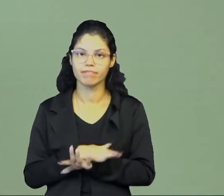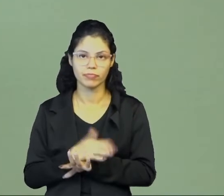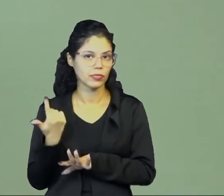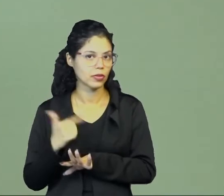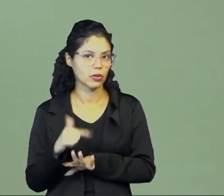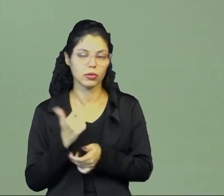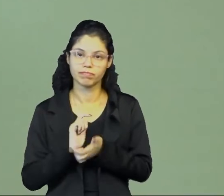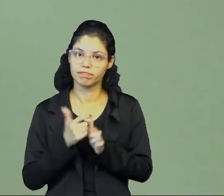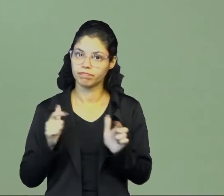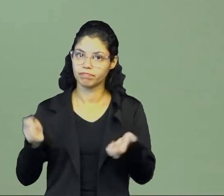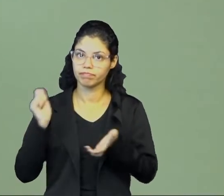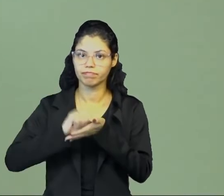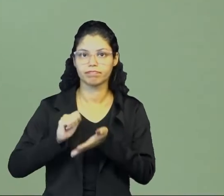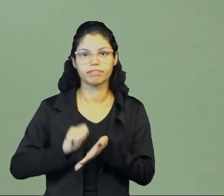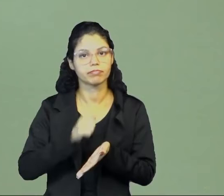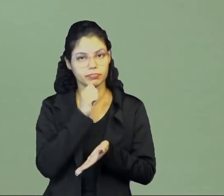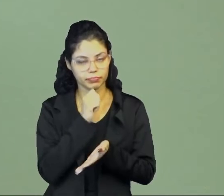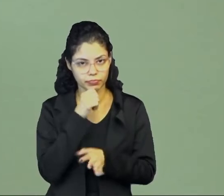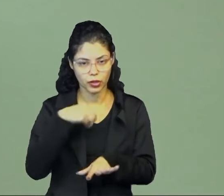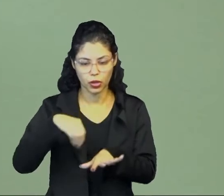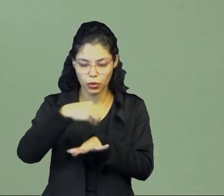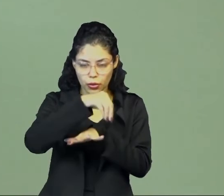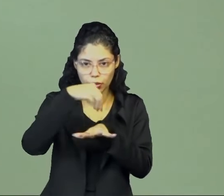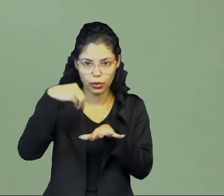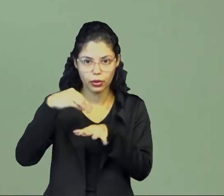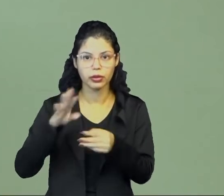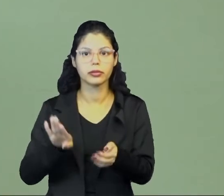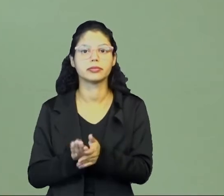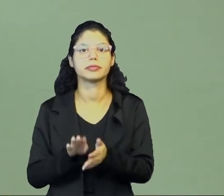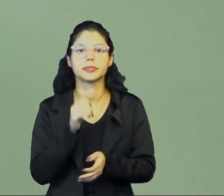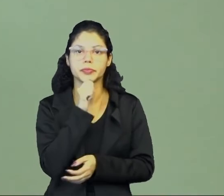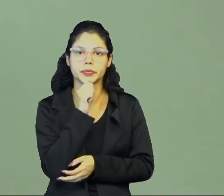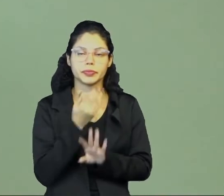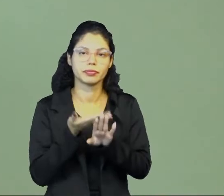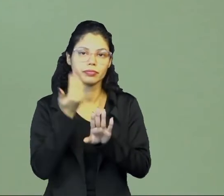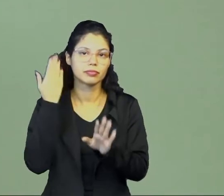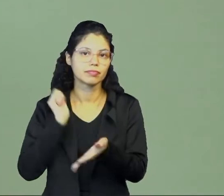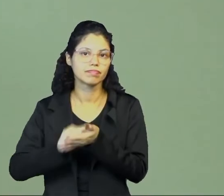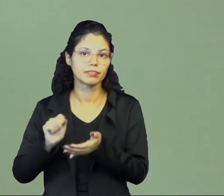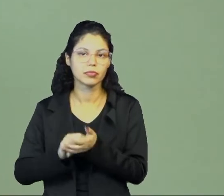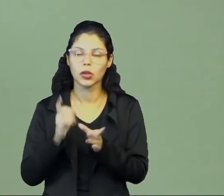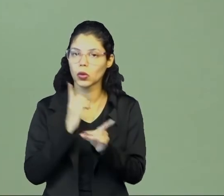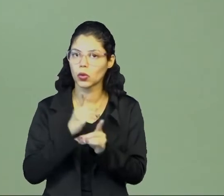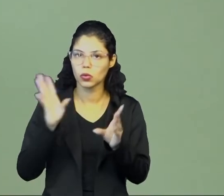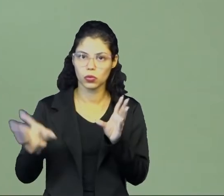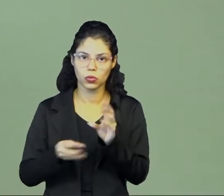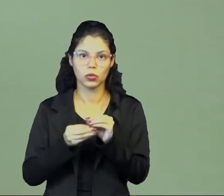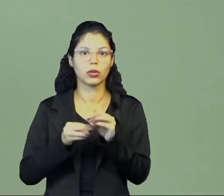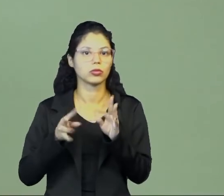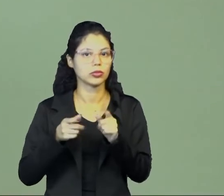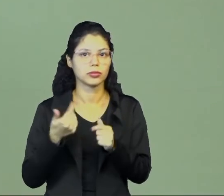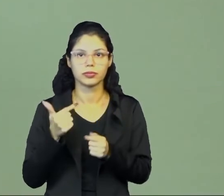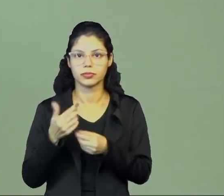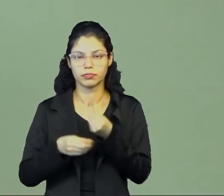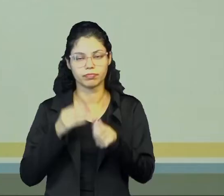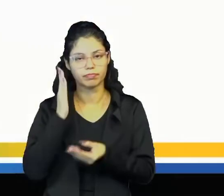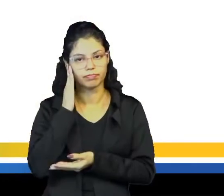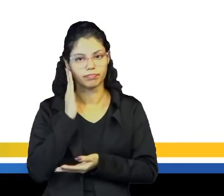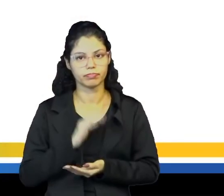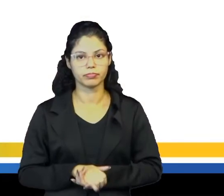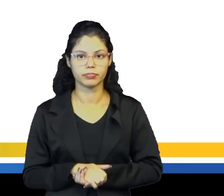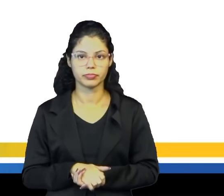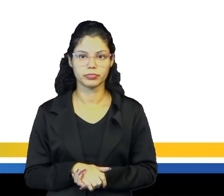não tem grandes registros arqueológicos e algumas dessas escritas mais antigas não foram completamente decifradas.